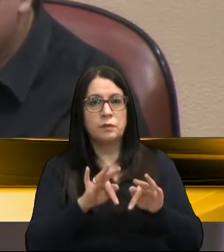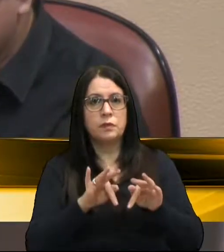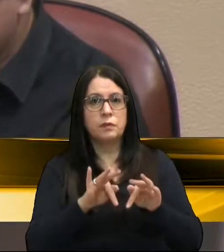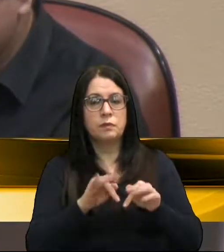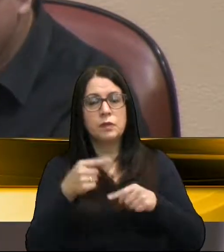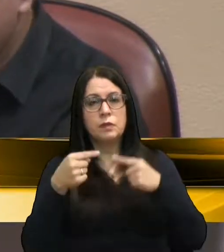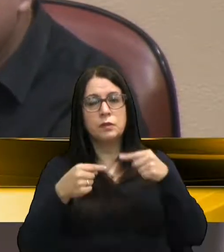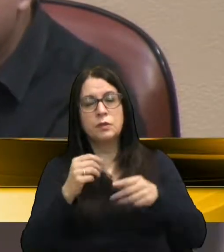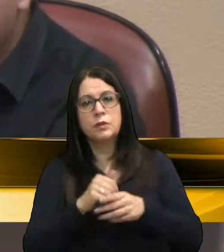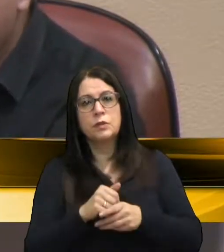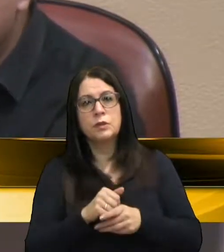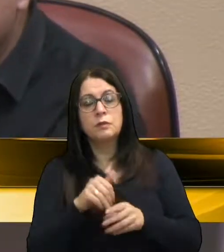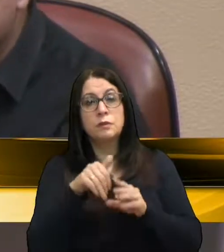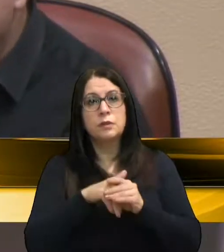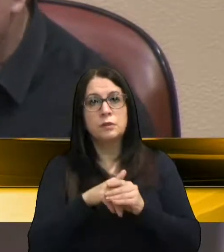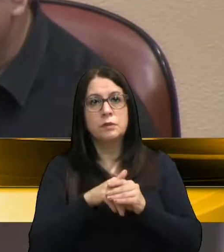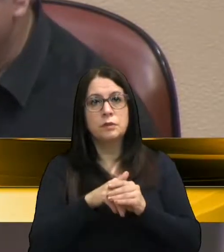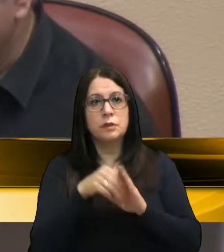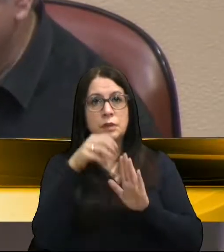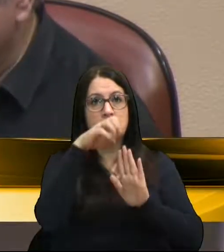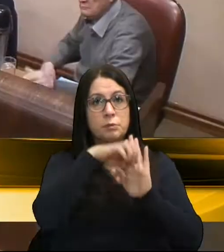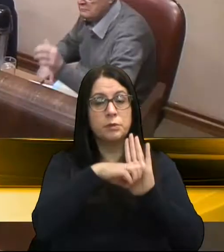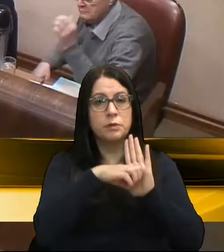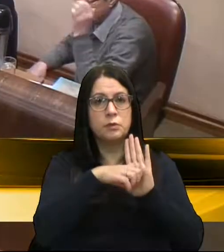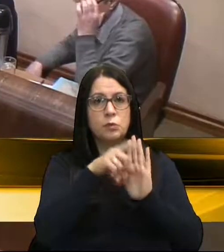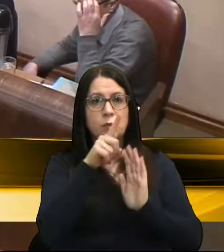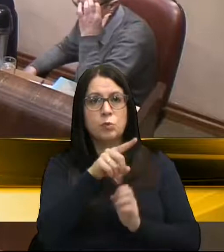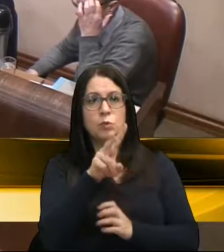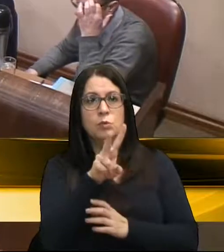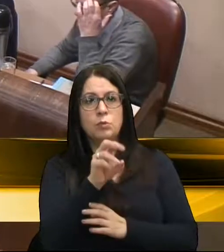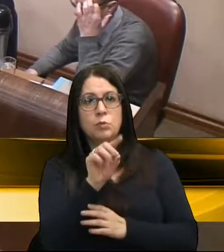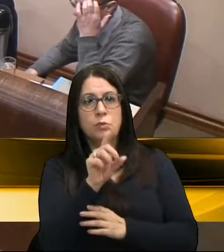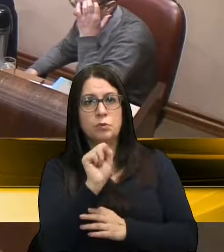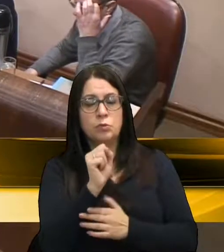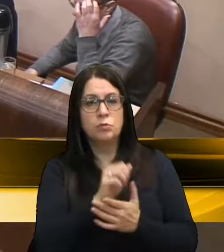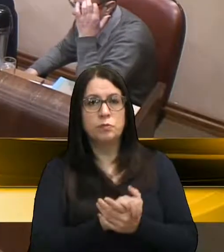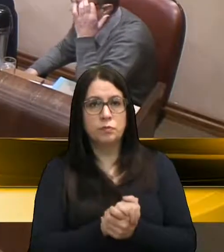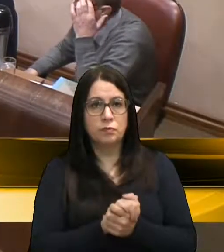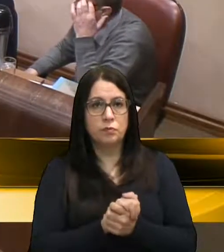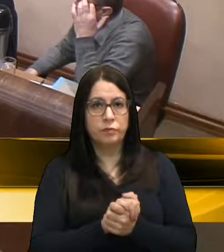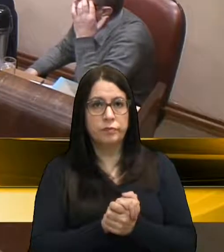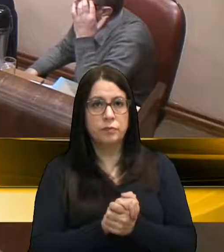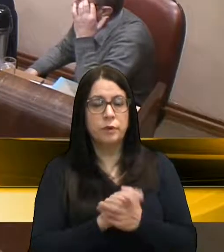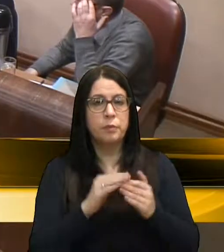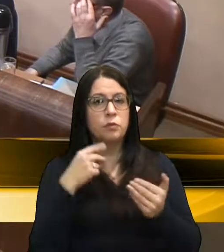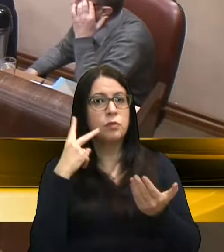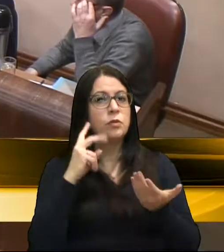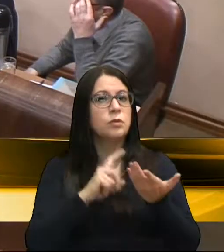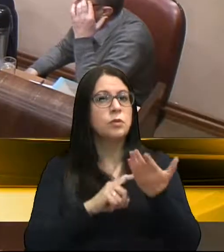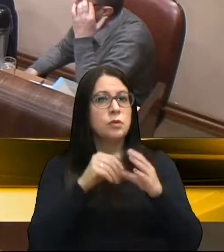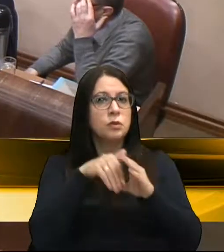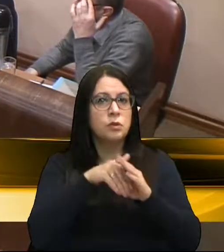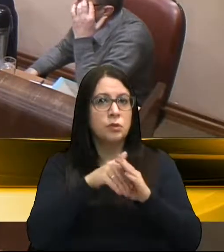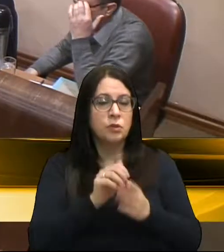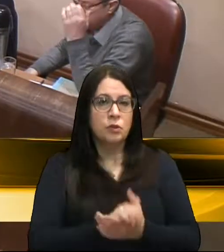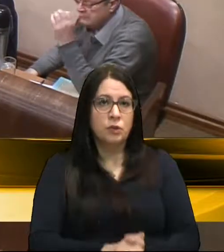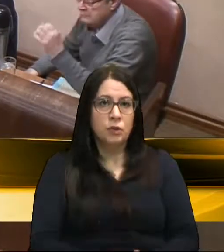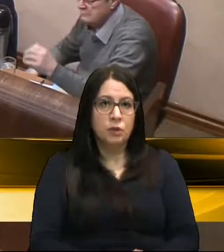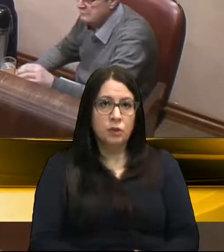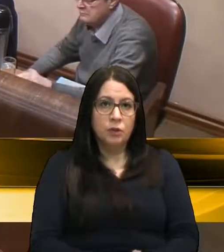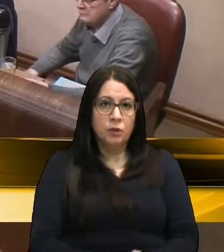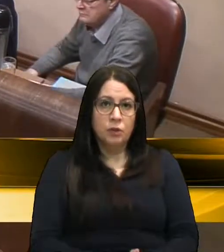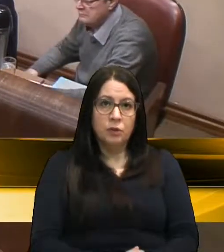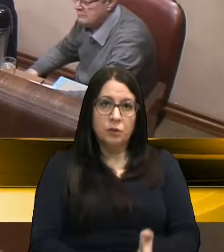Encerrada a discussão, em votação a emenda 1/2018. Solicito aos vereadores que registrem seus votos.